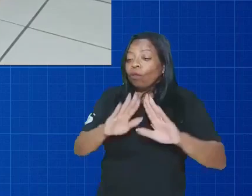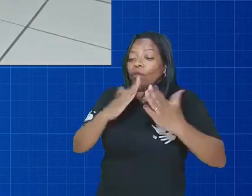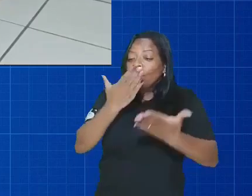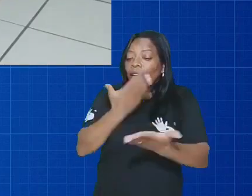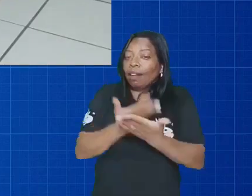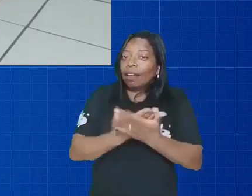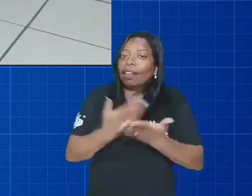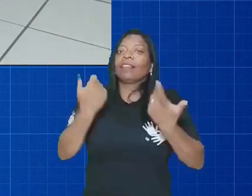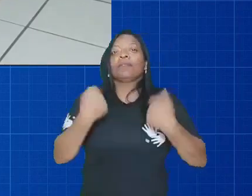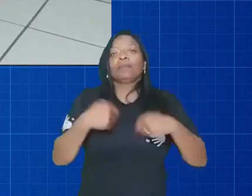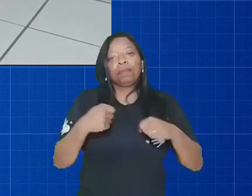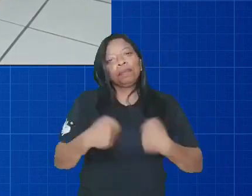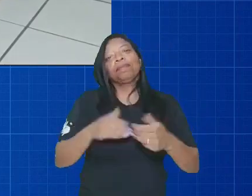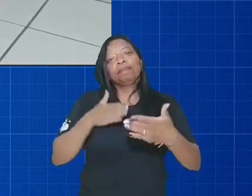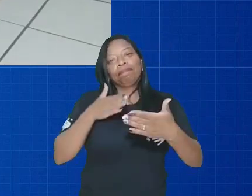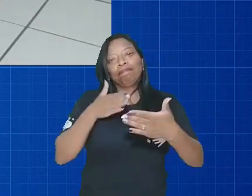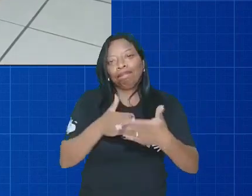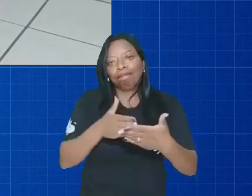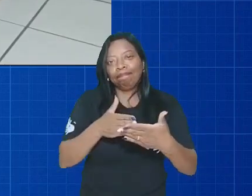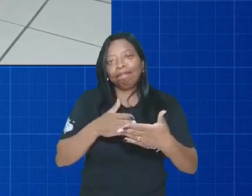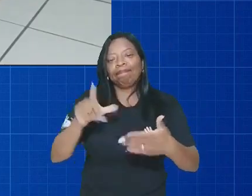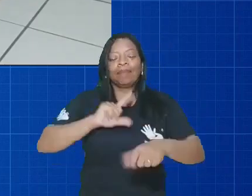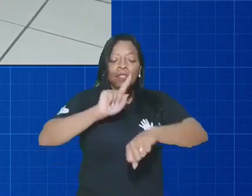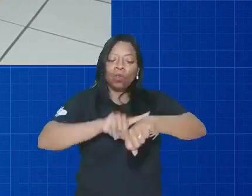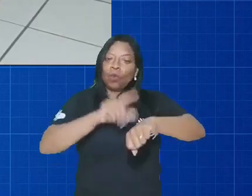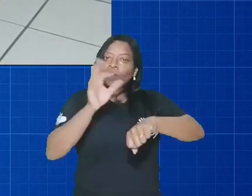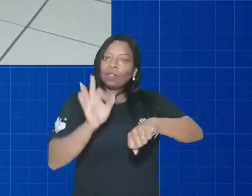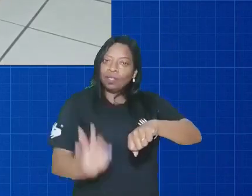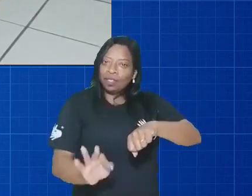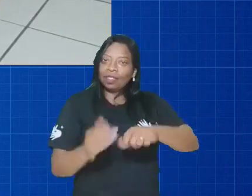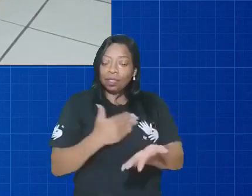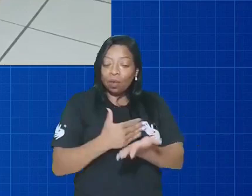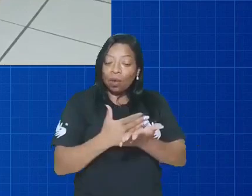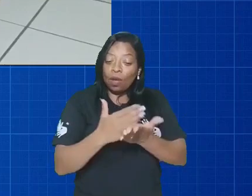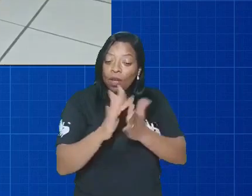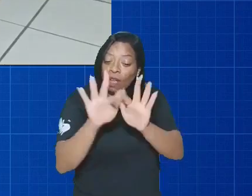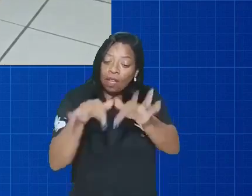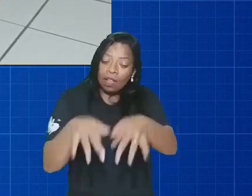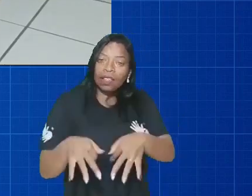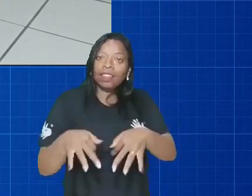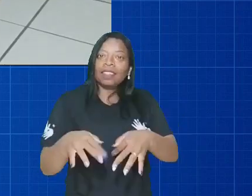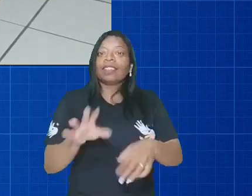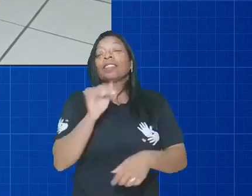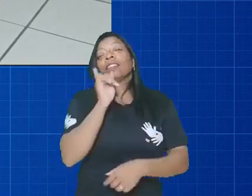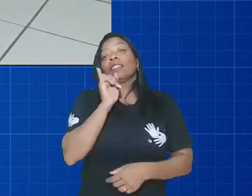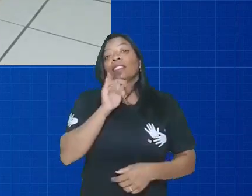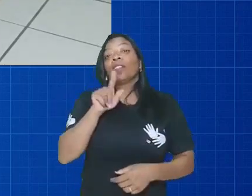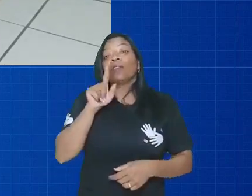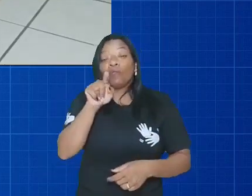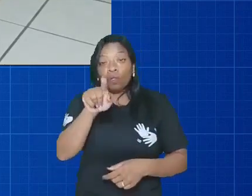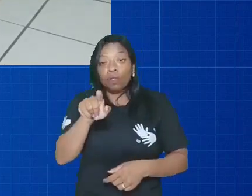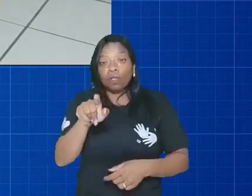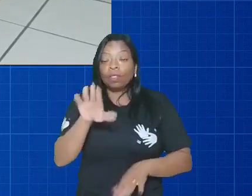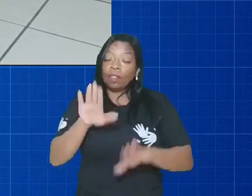início. Sabe quando você inicia uma atividade, sabe aquele brilho nos olhos, aquela paixão